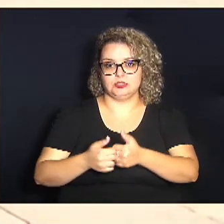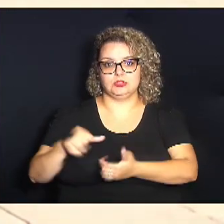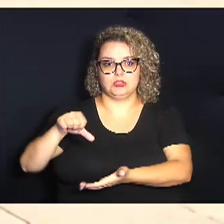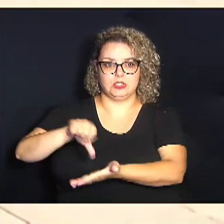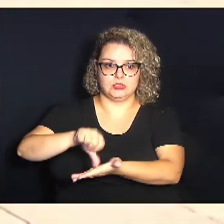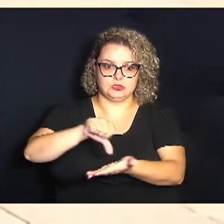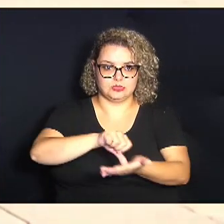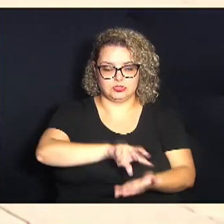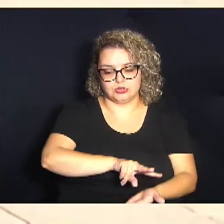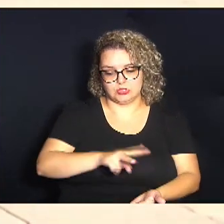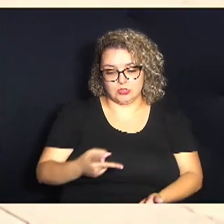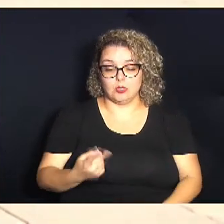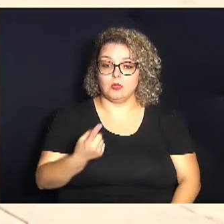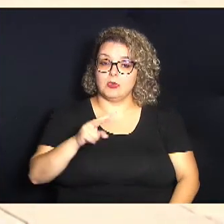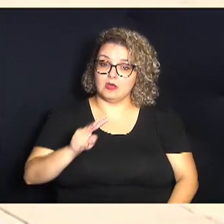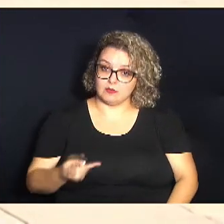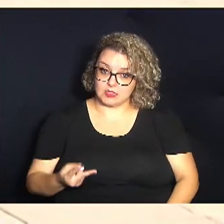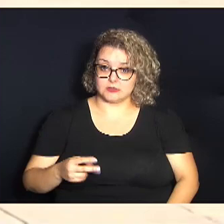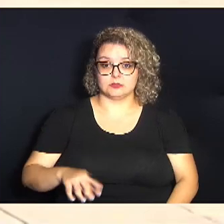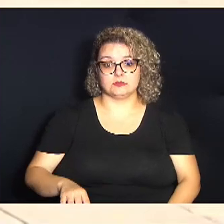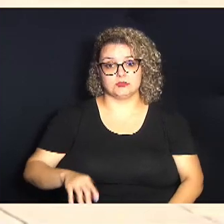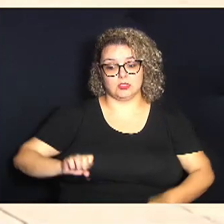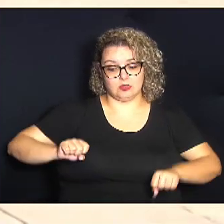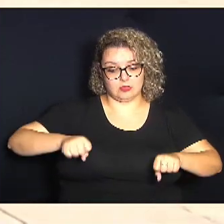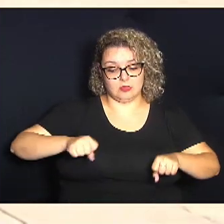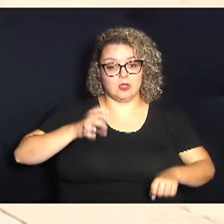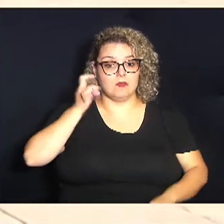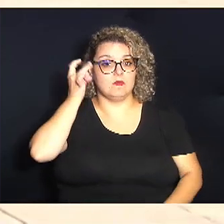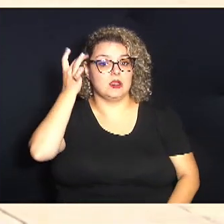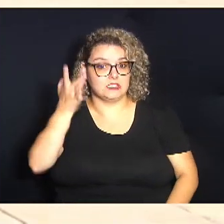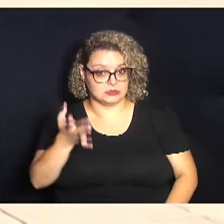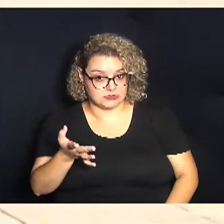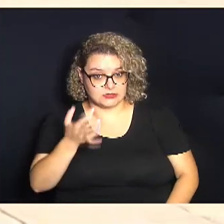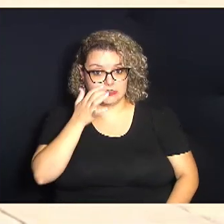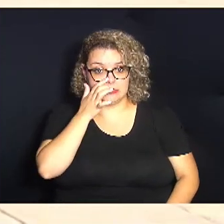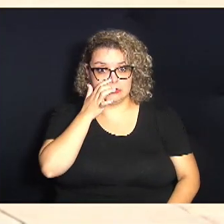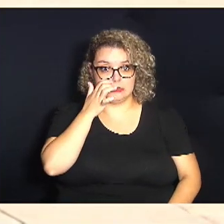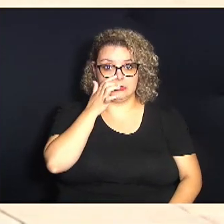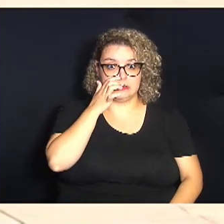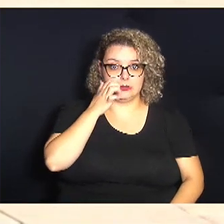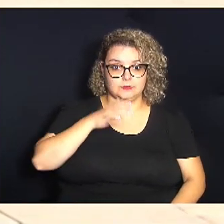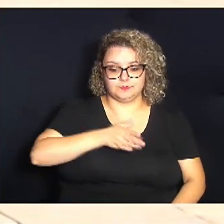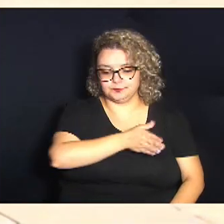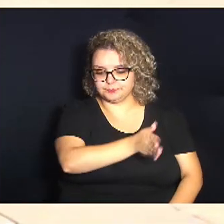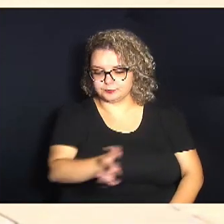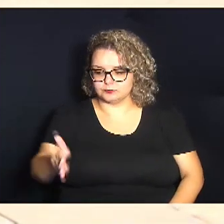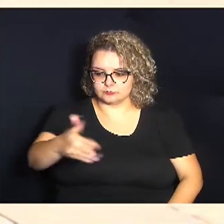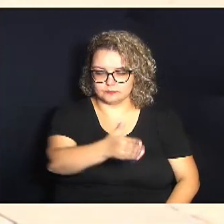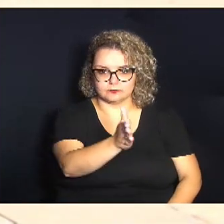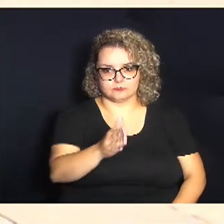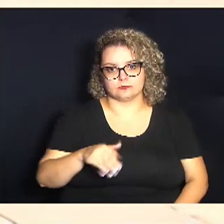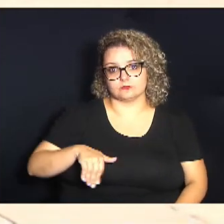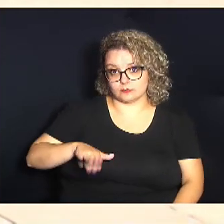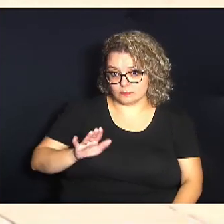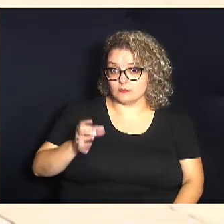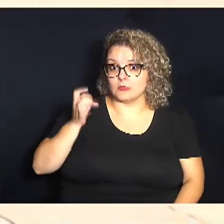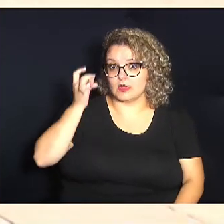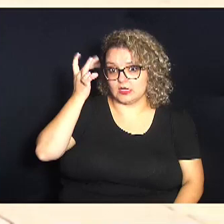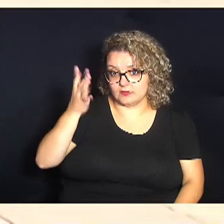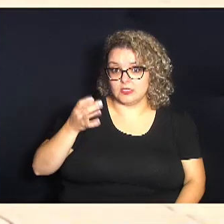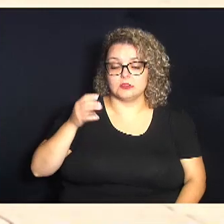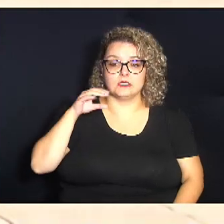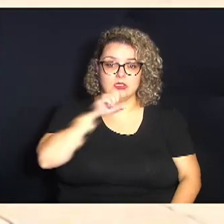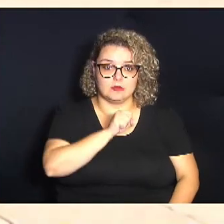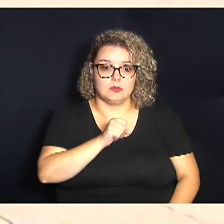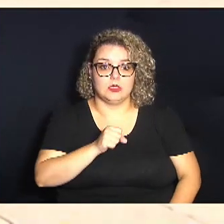transferência, uma vez que o patrulhamento com moto ele facilita esse deslocamento mais rápido. No centro, na 13 de maio,